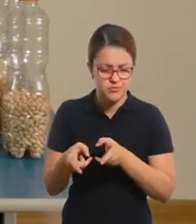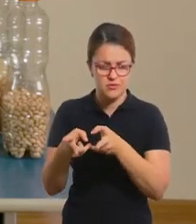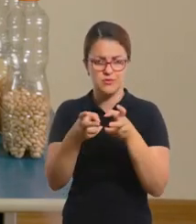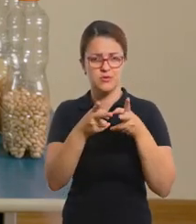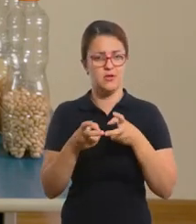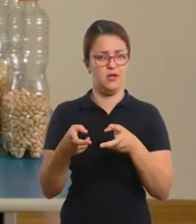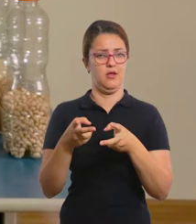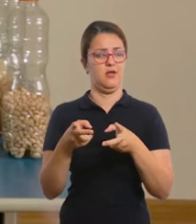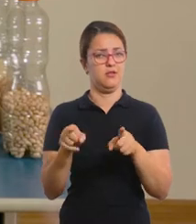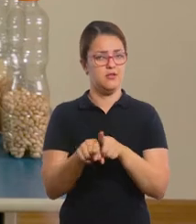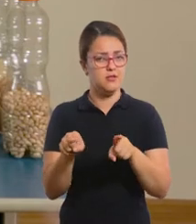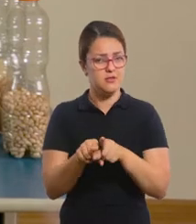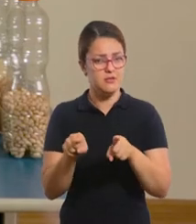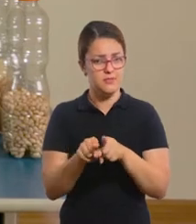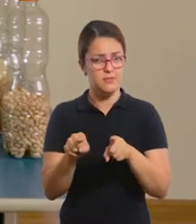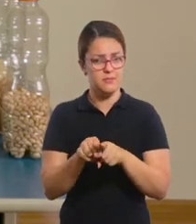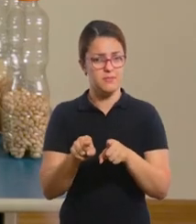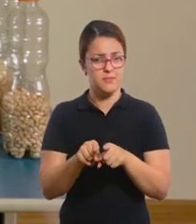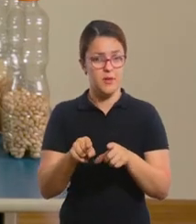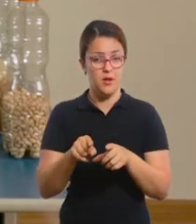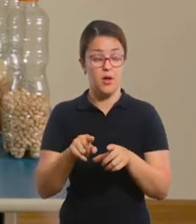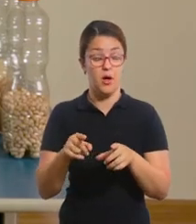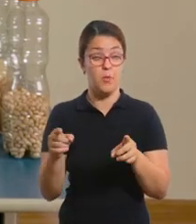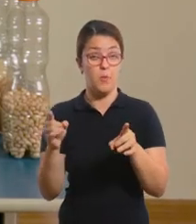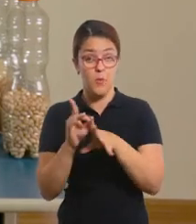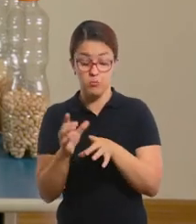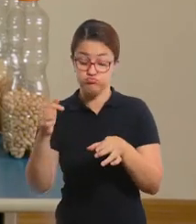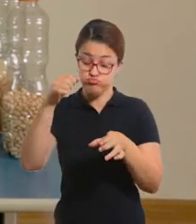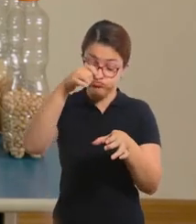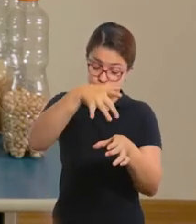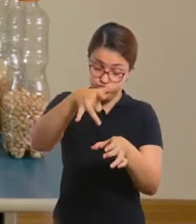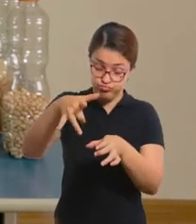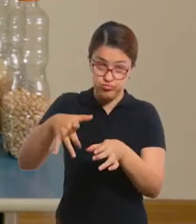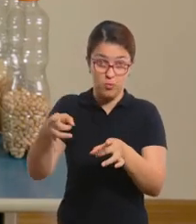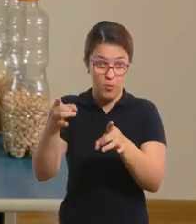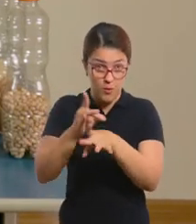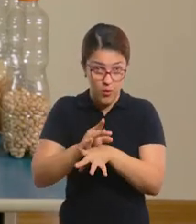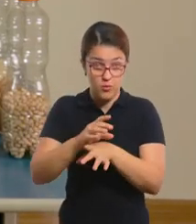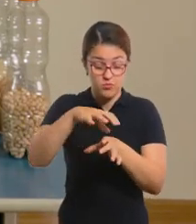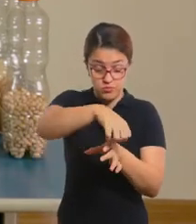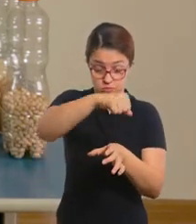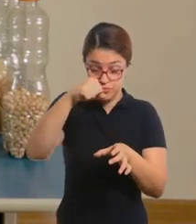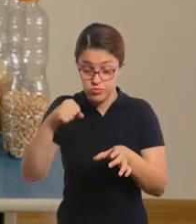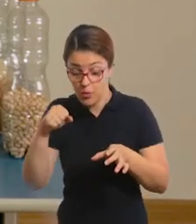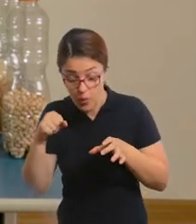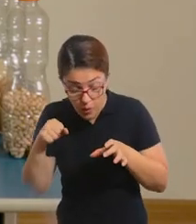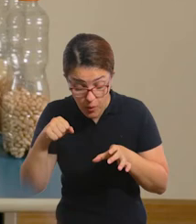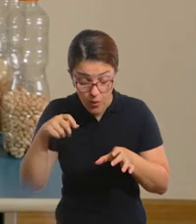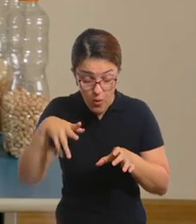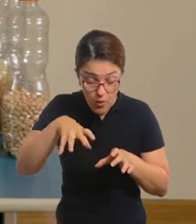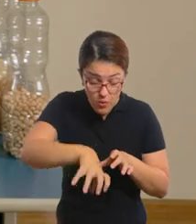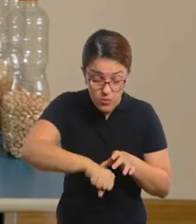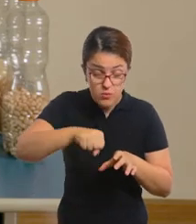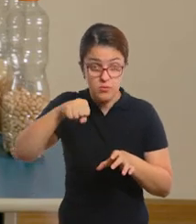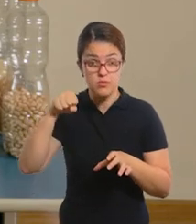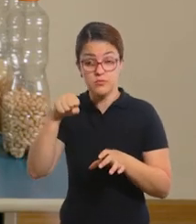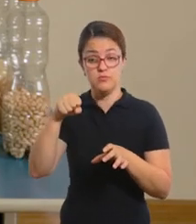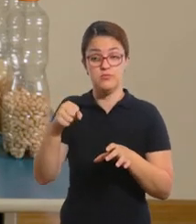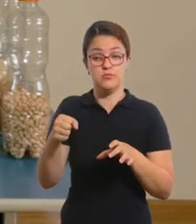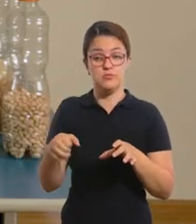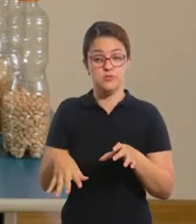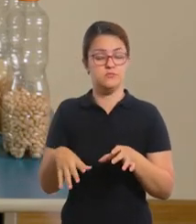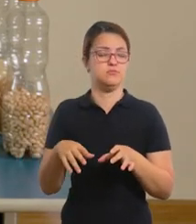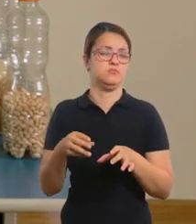pesquisando. Deixe também que ele mesmo tire o material que ele colocou lá dentro, ele vai achar onde ele colocou. Quase não